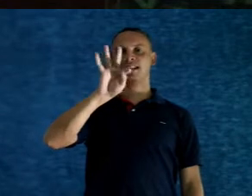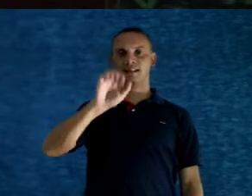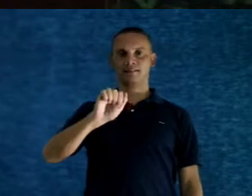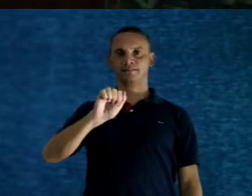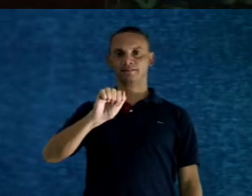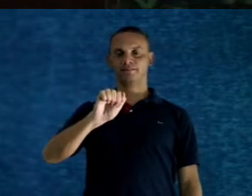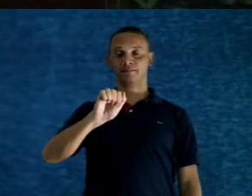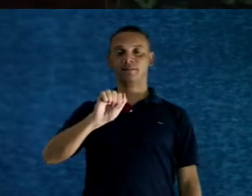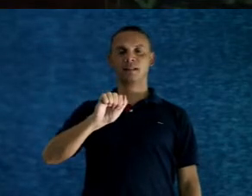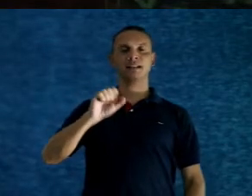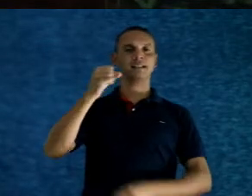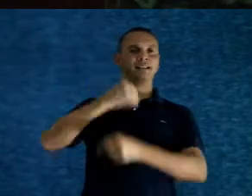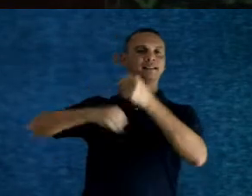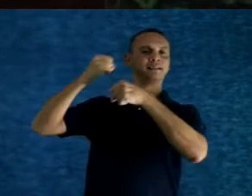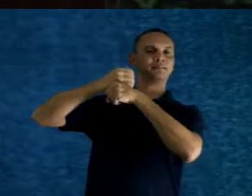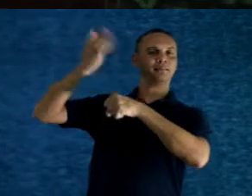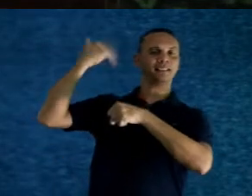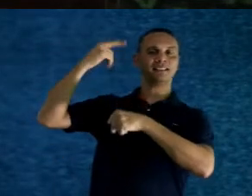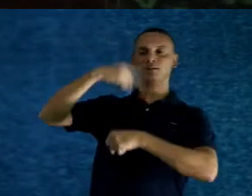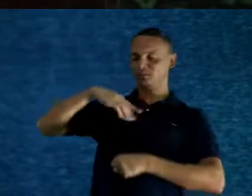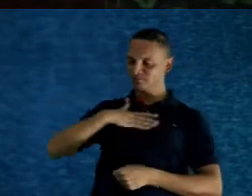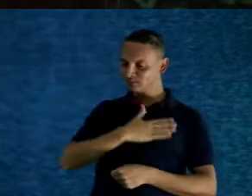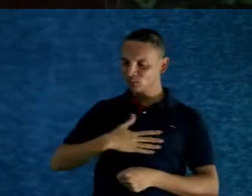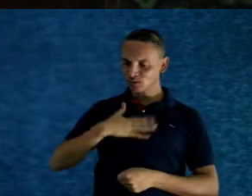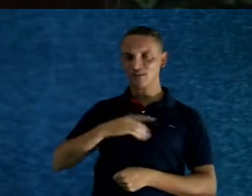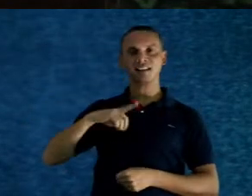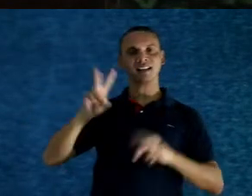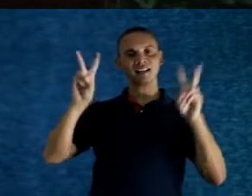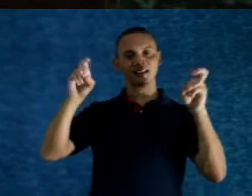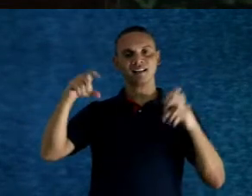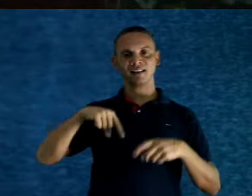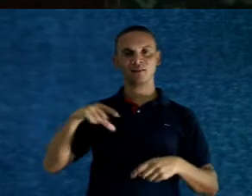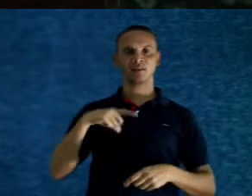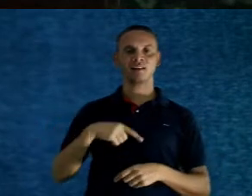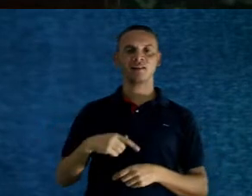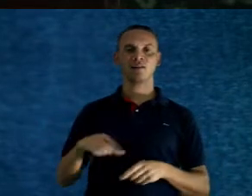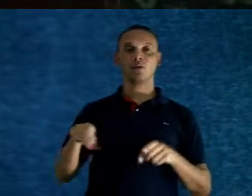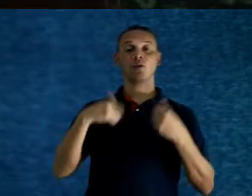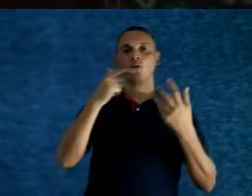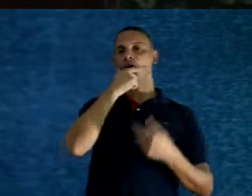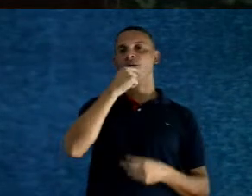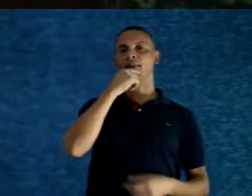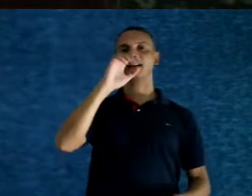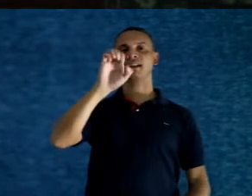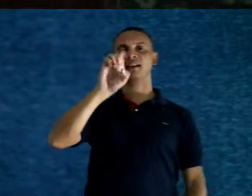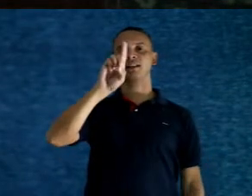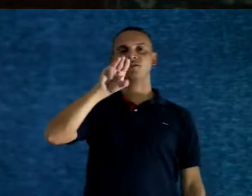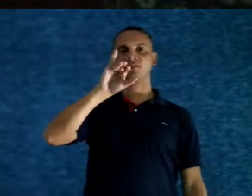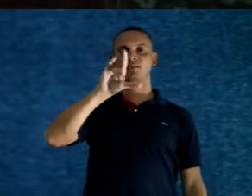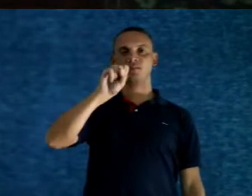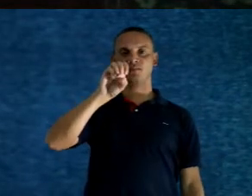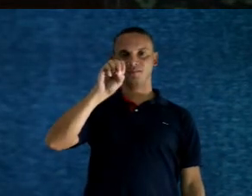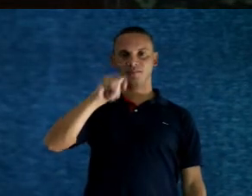passado, quando o nosso conferencista, querido amigo, fraterno confrade em letras, Edmilson Caminha, aqui